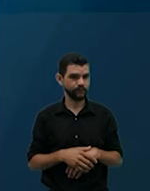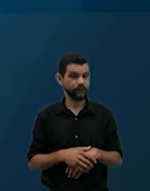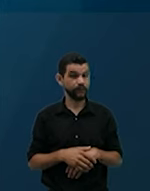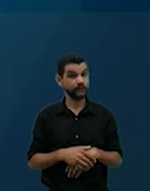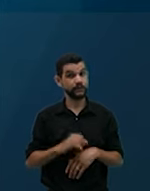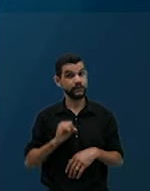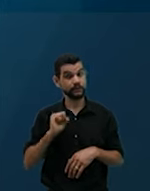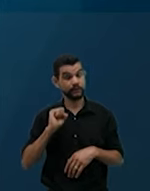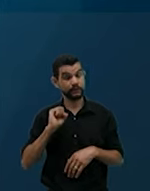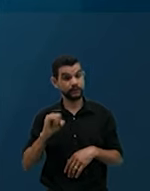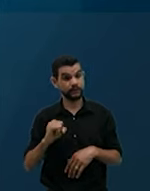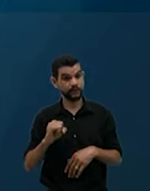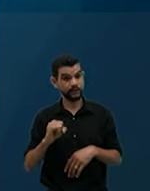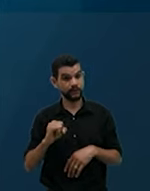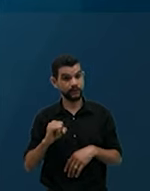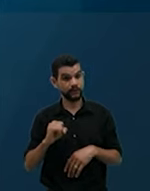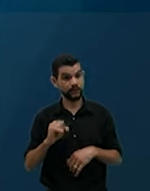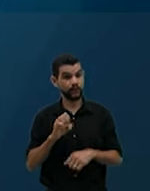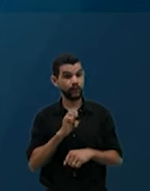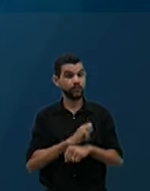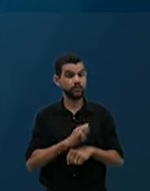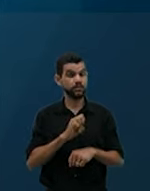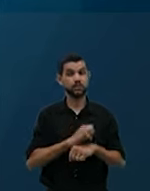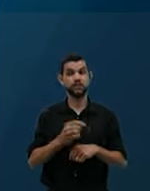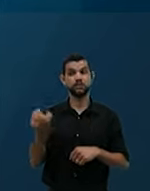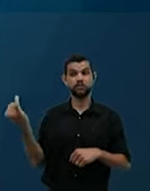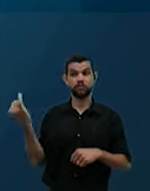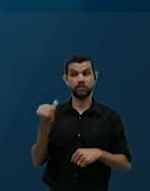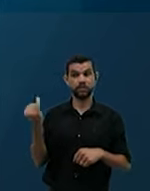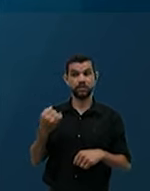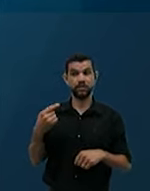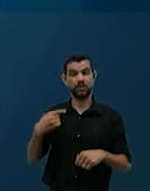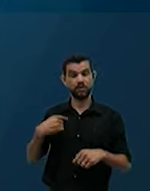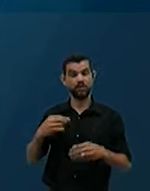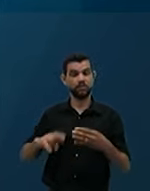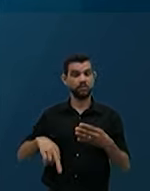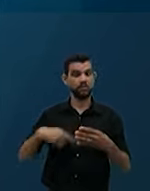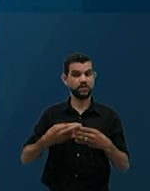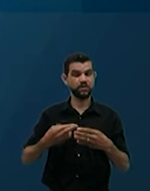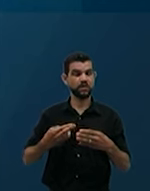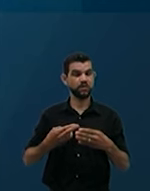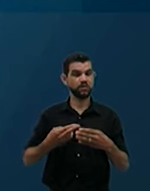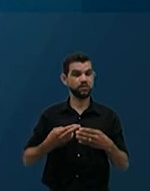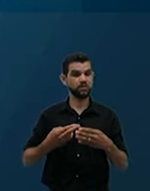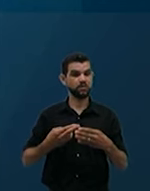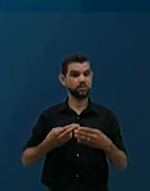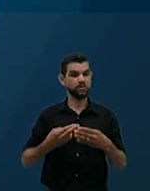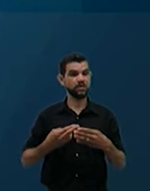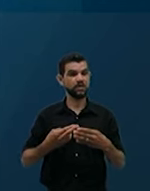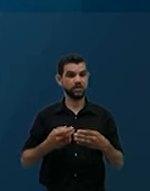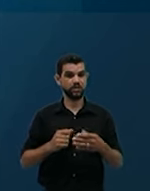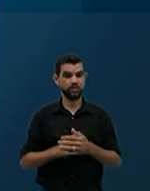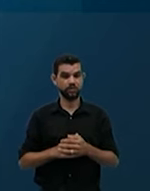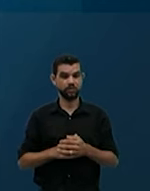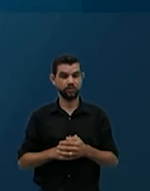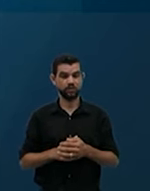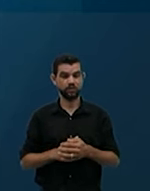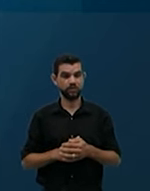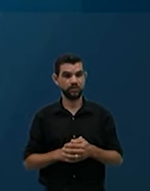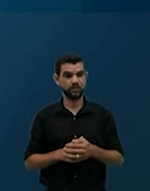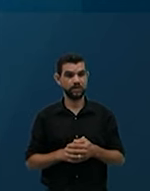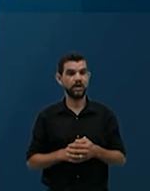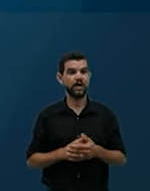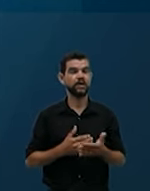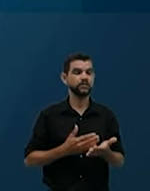tivesse vindo, se o Estado então dissesse, não, vou entrar com recurso ordinário, aí ele deixa transitar a decisão